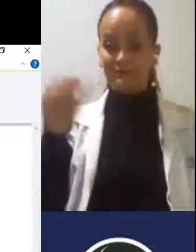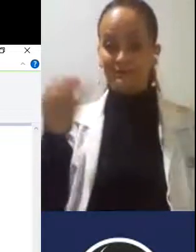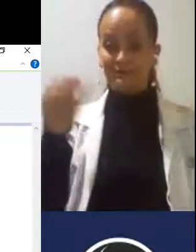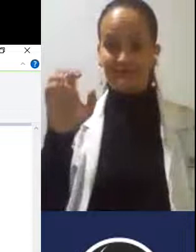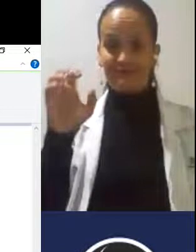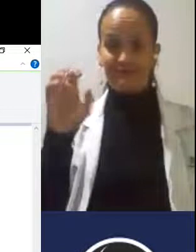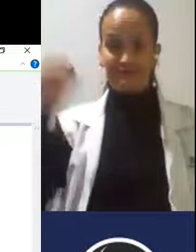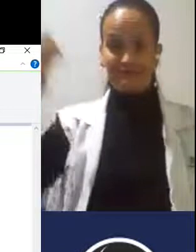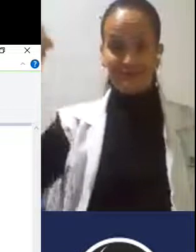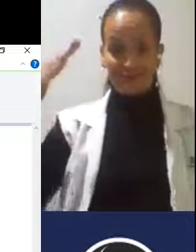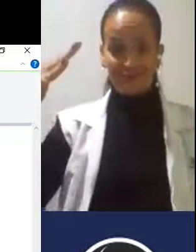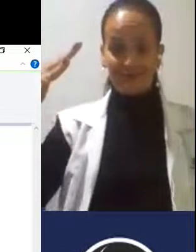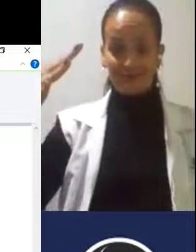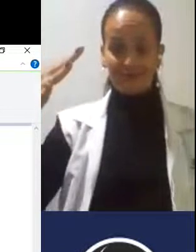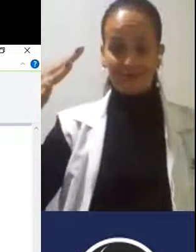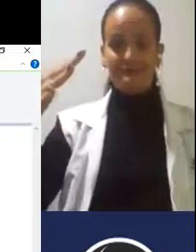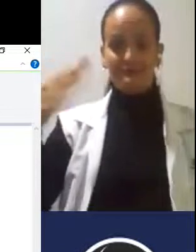vai ser quanto?